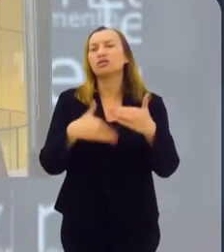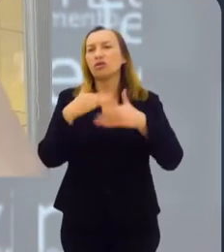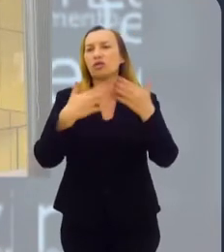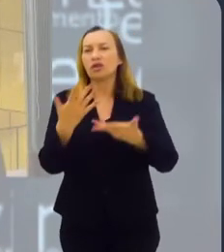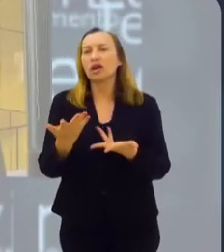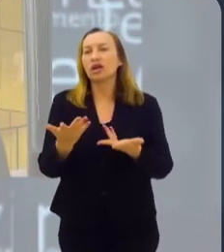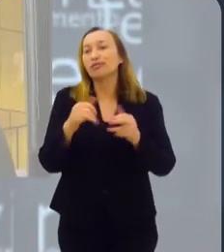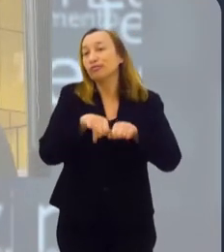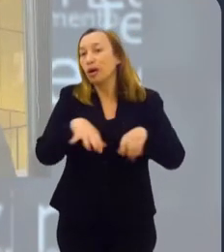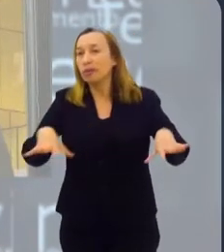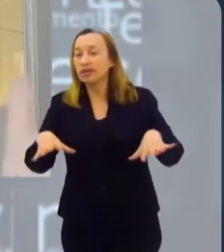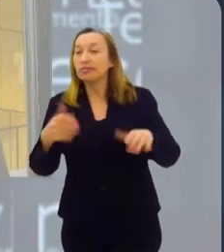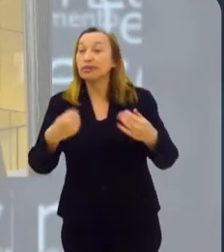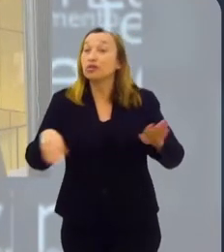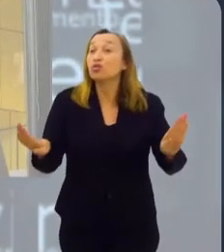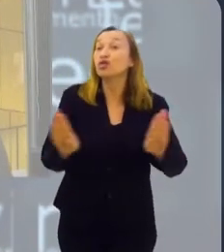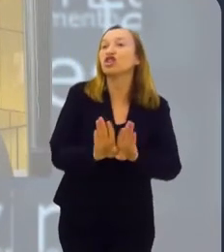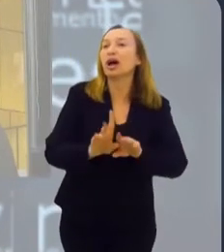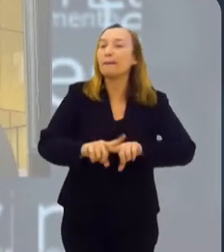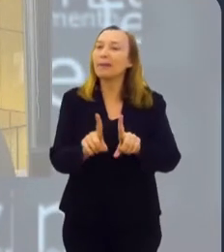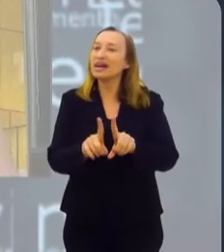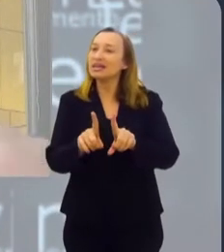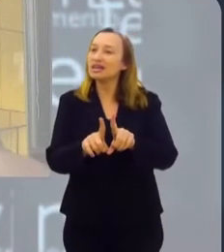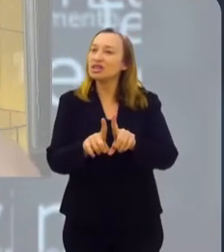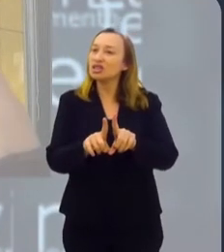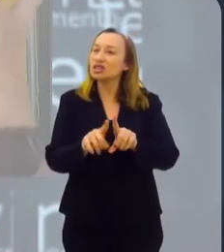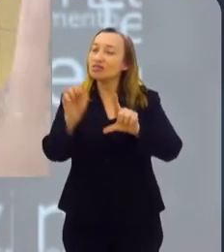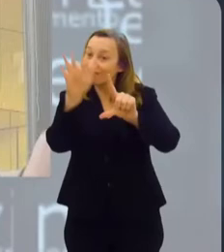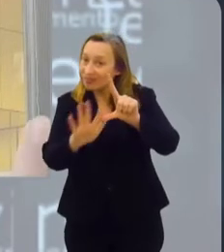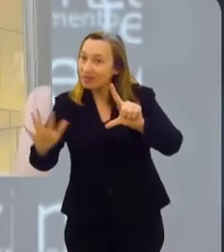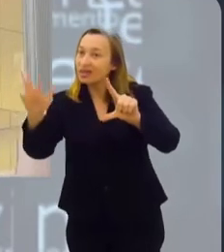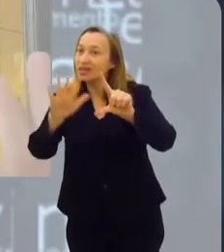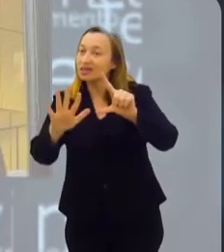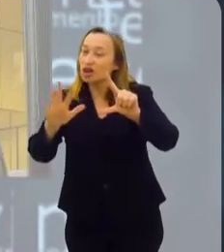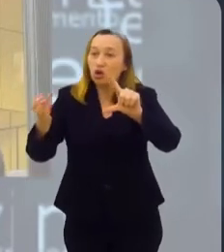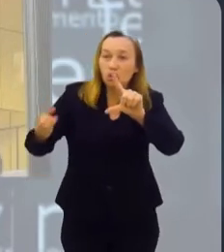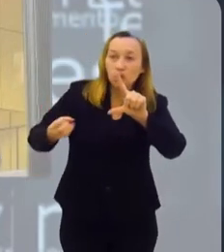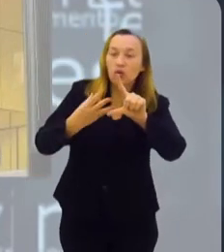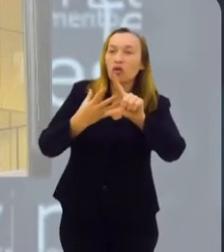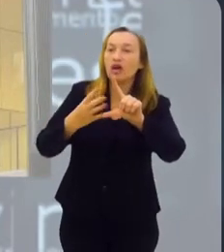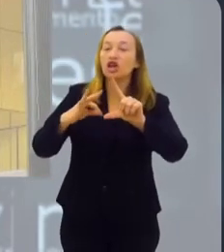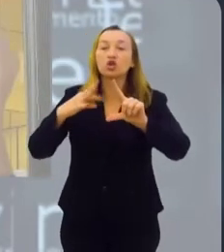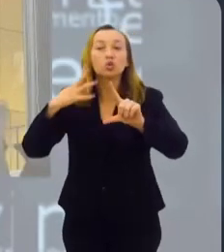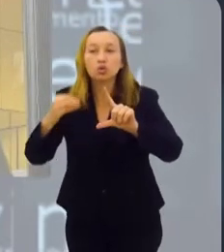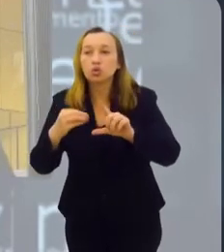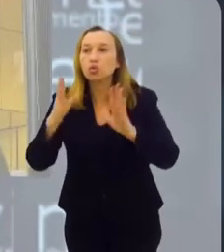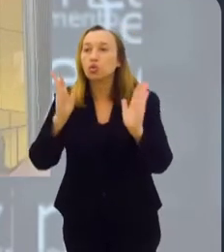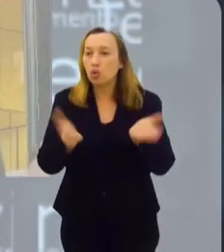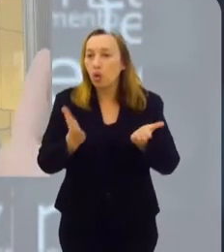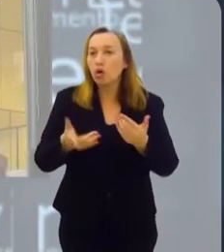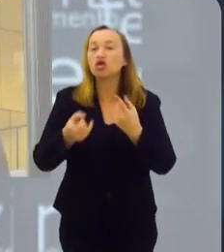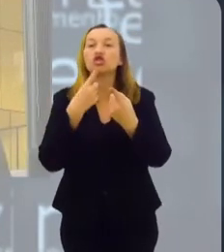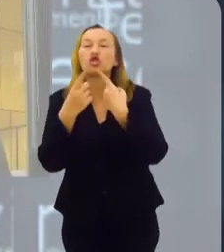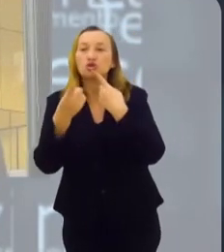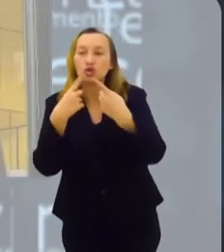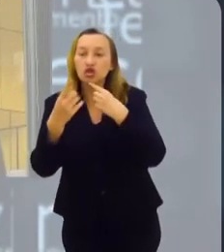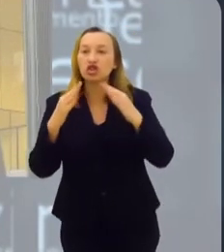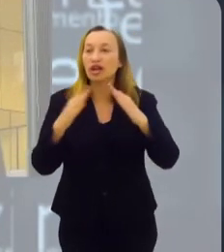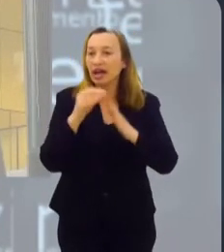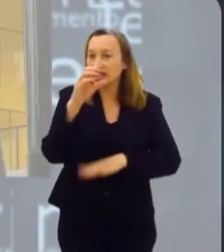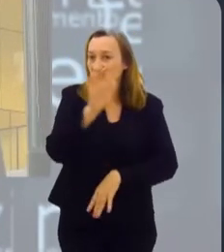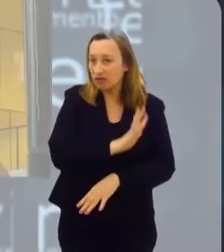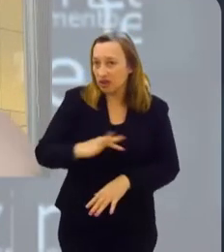lá dentro. Com a pandemia, a gente teve que fechar as portas, mas a gente abriu uma plataforma, né, tudo hoje que está... que